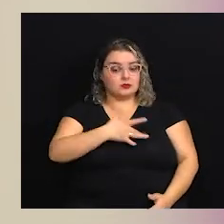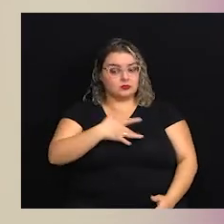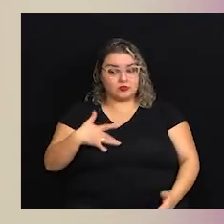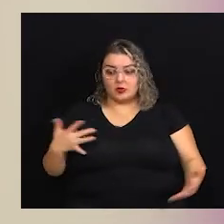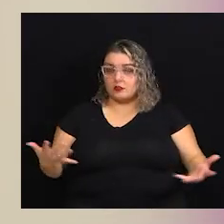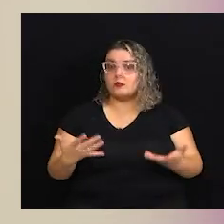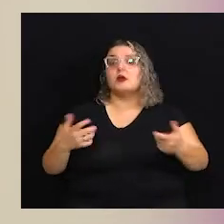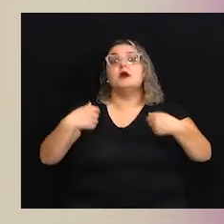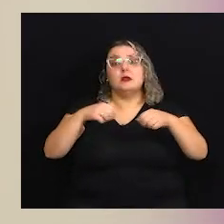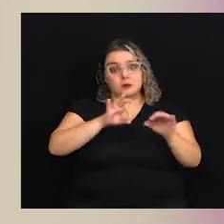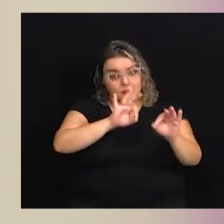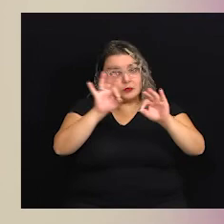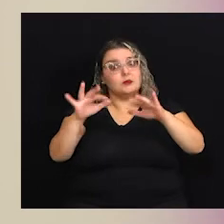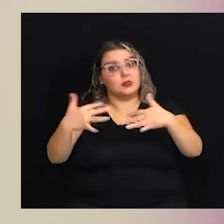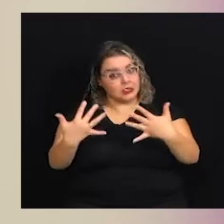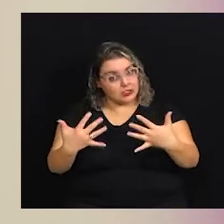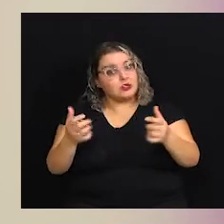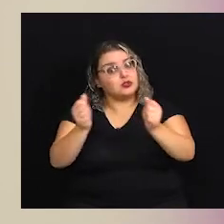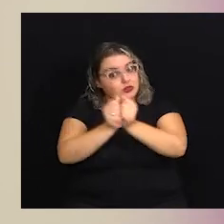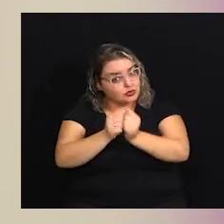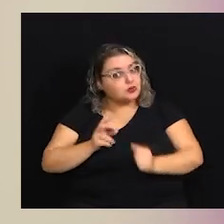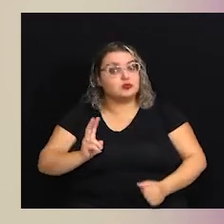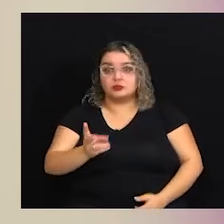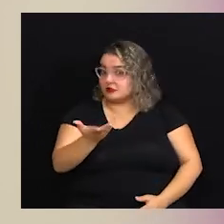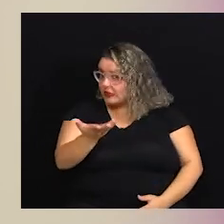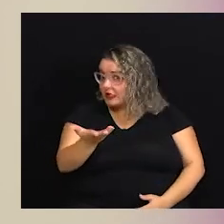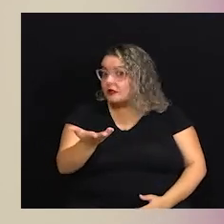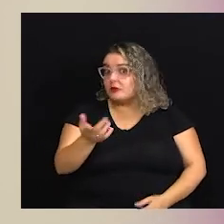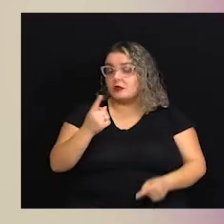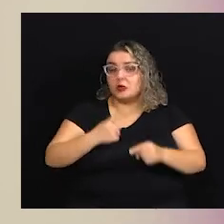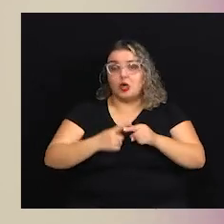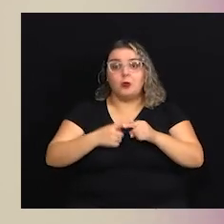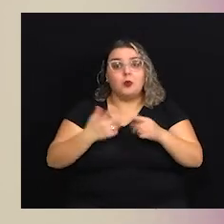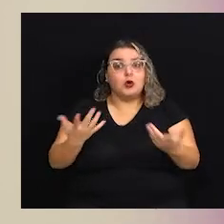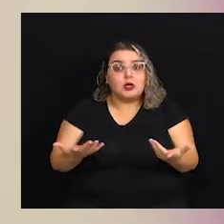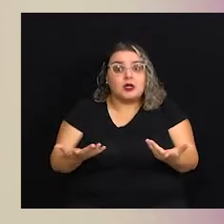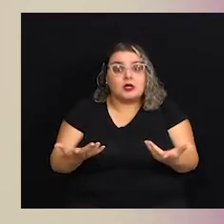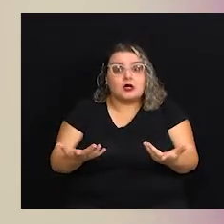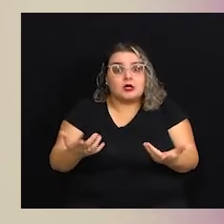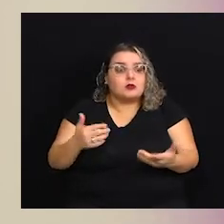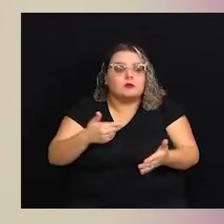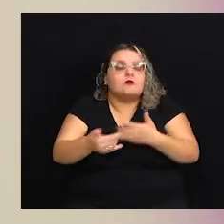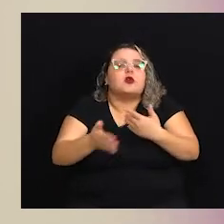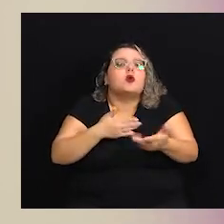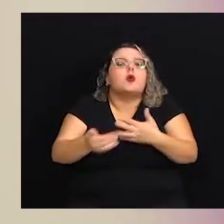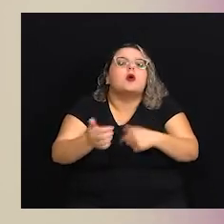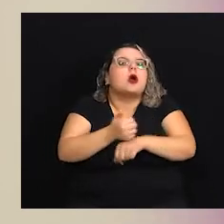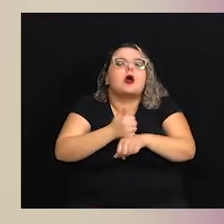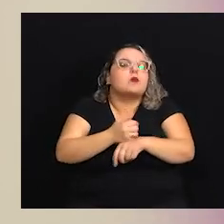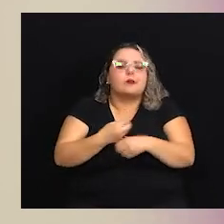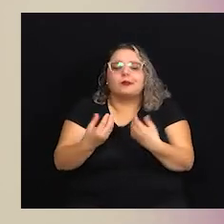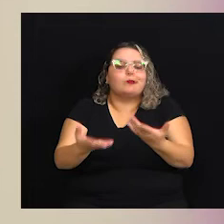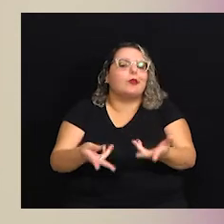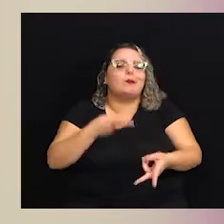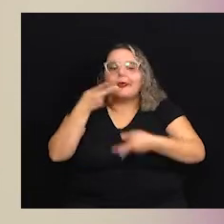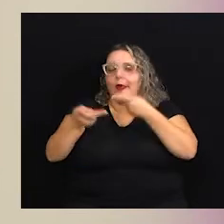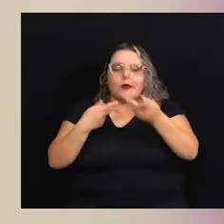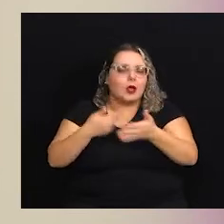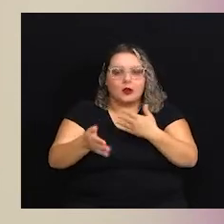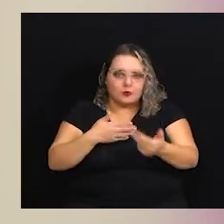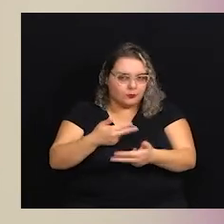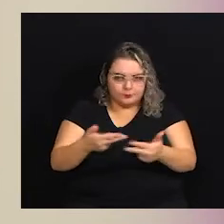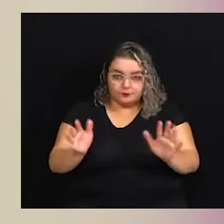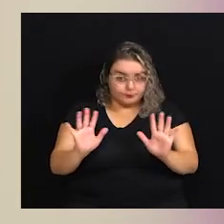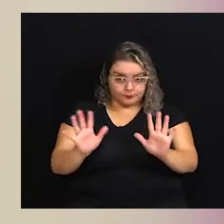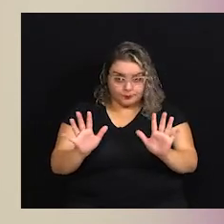Então, Saúde é Vida, ela tem que assistir, tem que estar aqui com você sempre, porque você não vai trazer qualquer profissional para